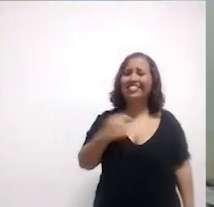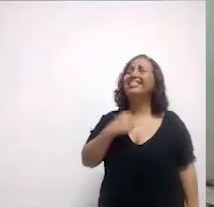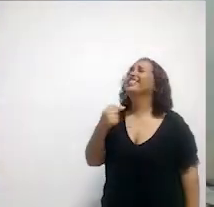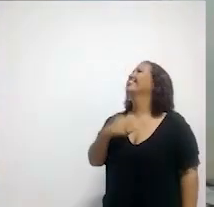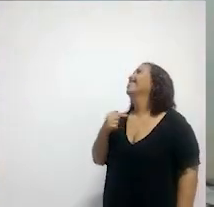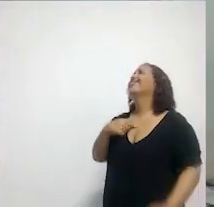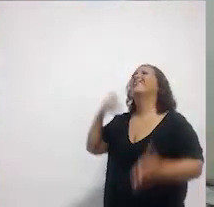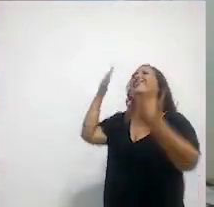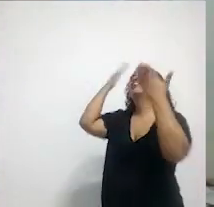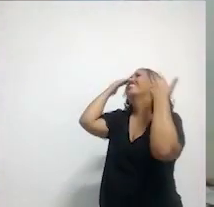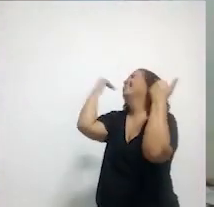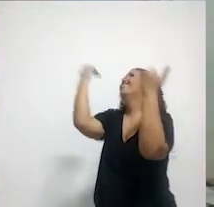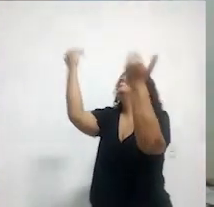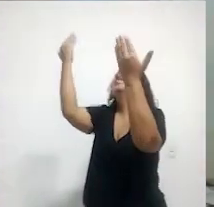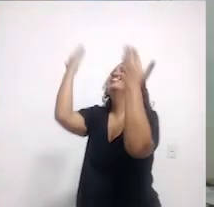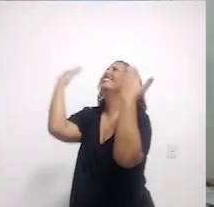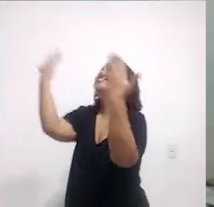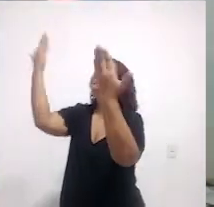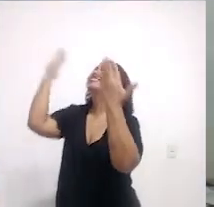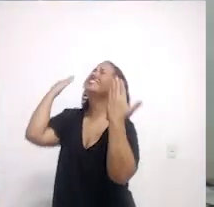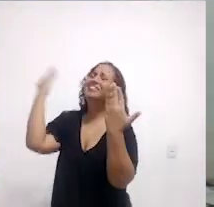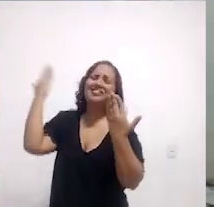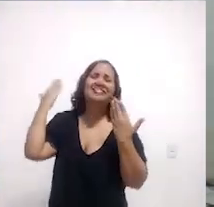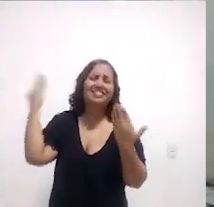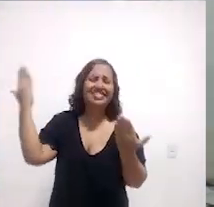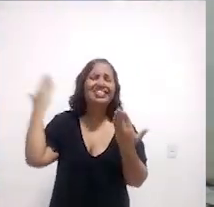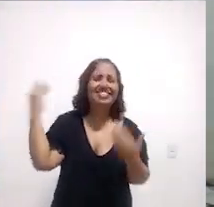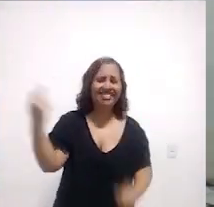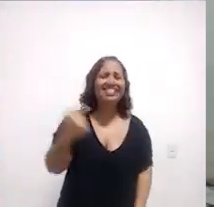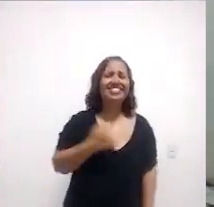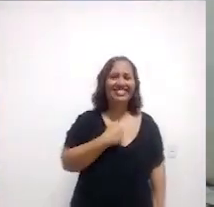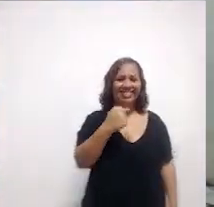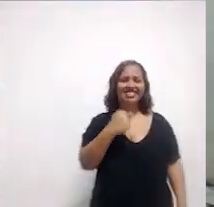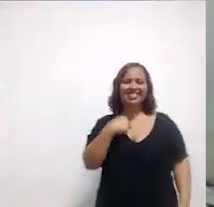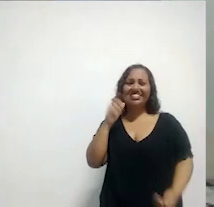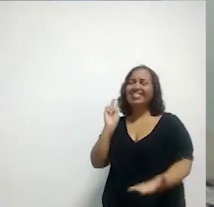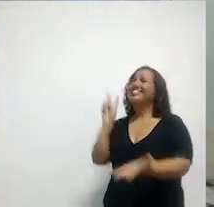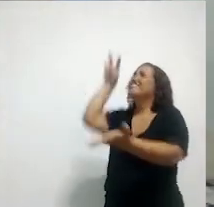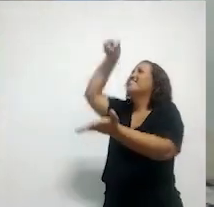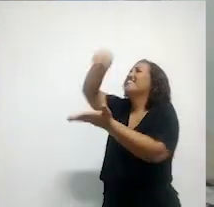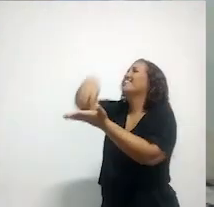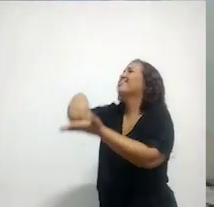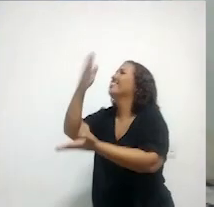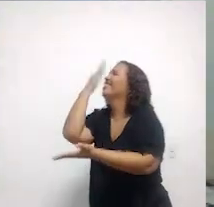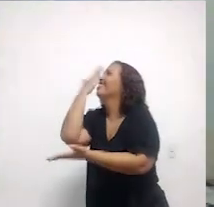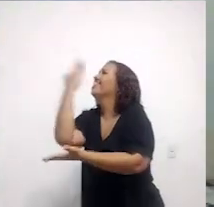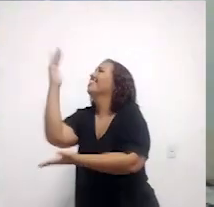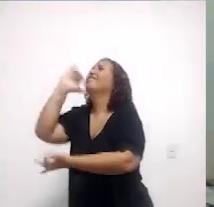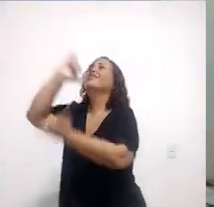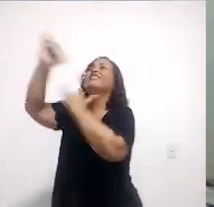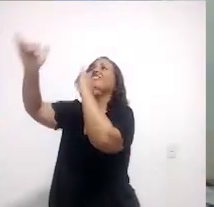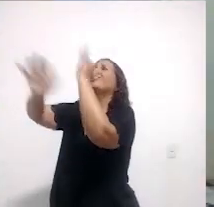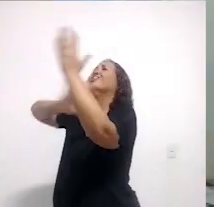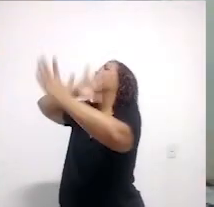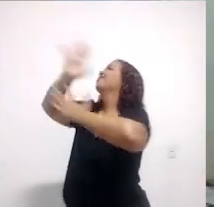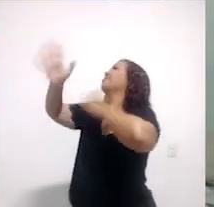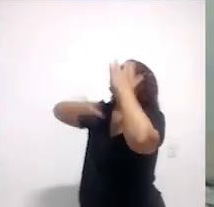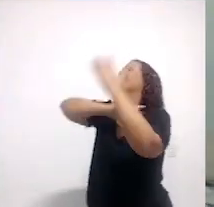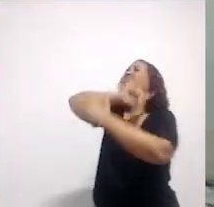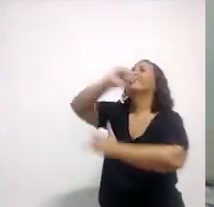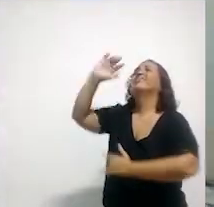me derramar, dizer que sou grato, me derramar, dizer que